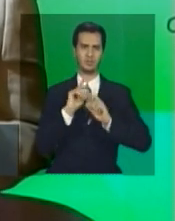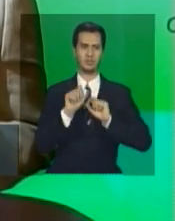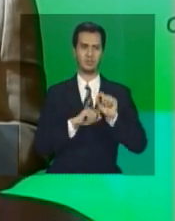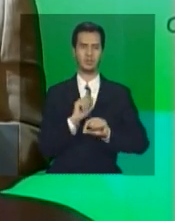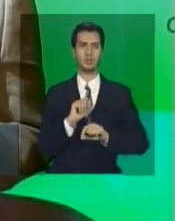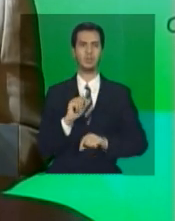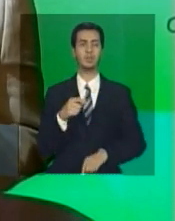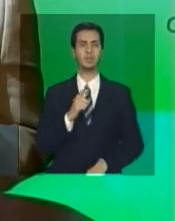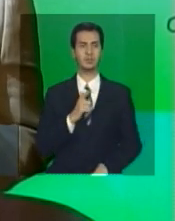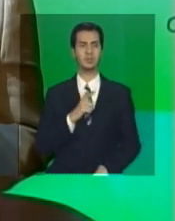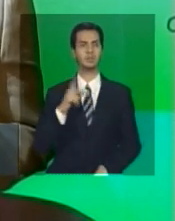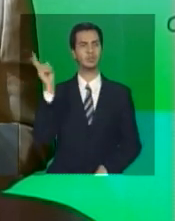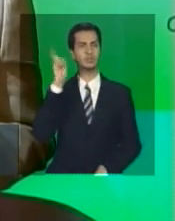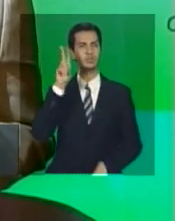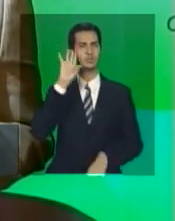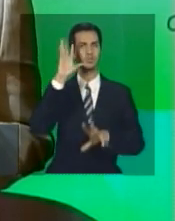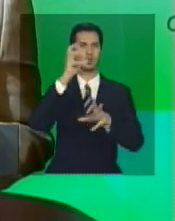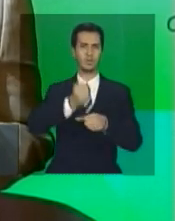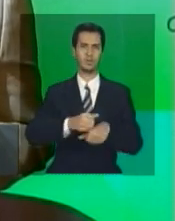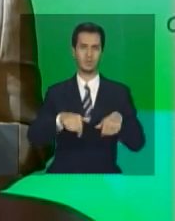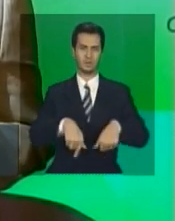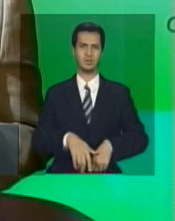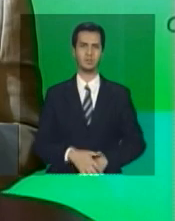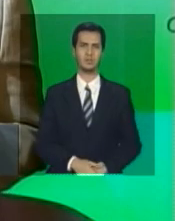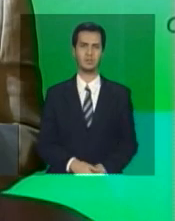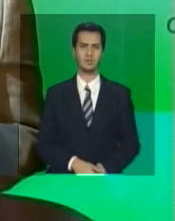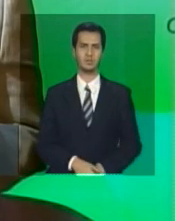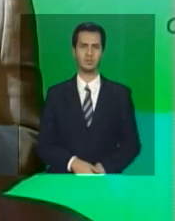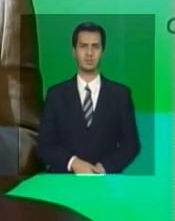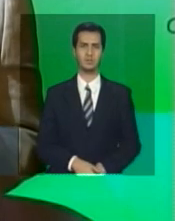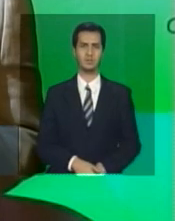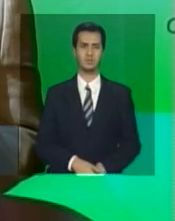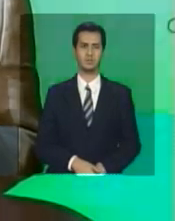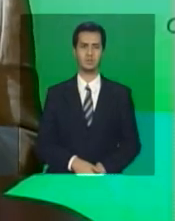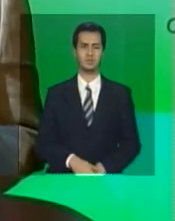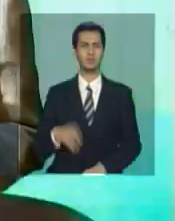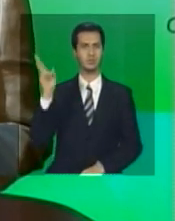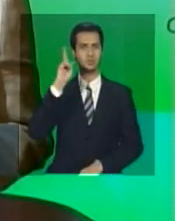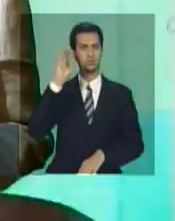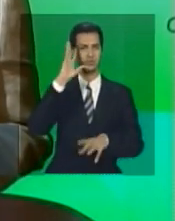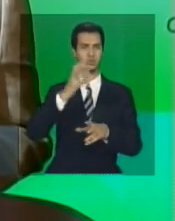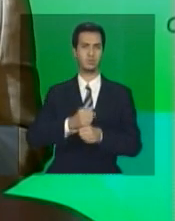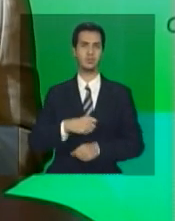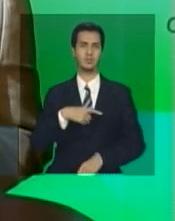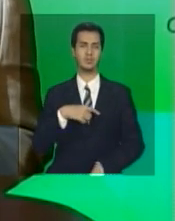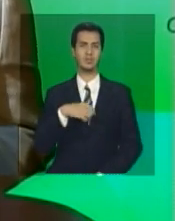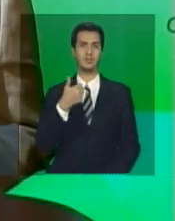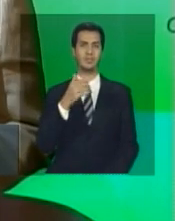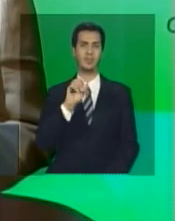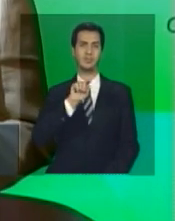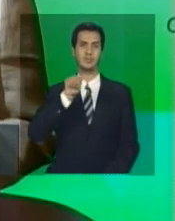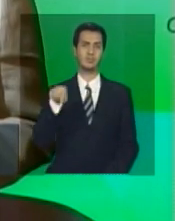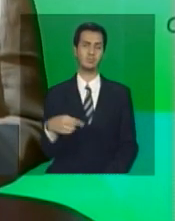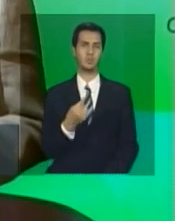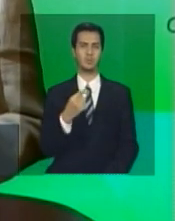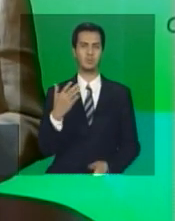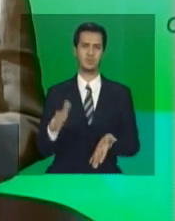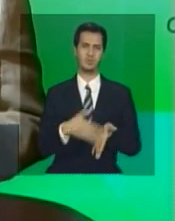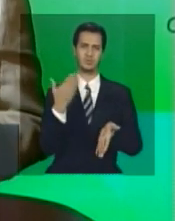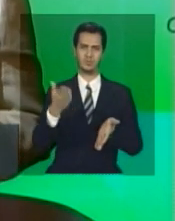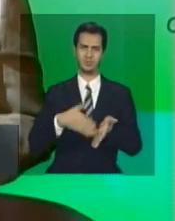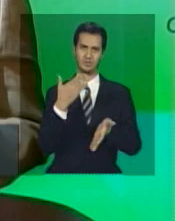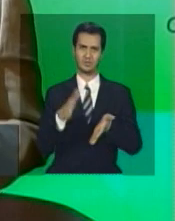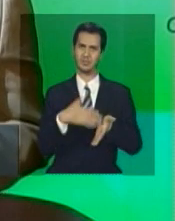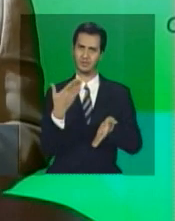um capítulo de minha história, uma história que já conta com mais de 10 mil capítulos.